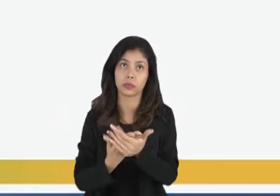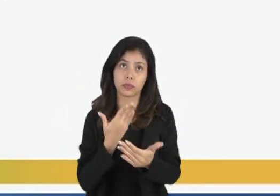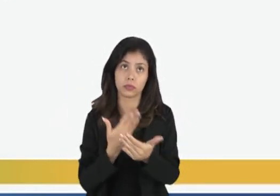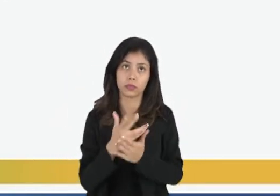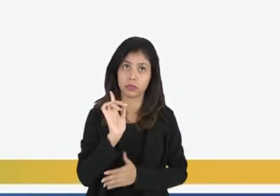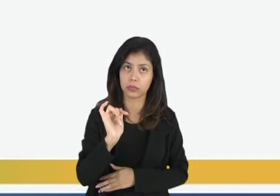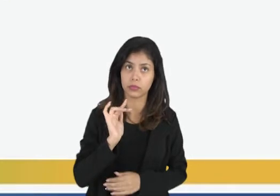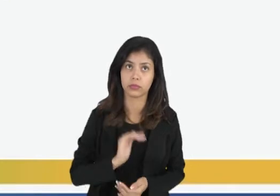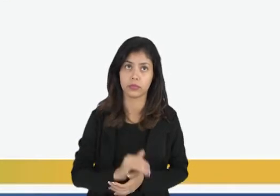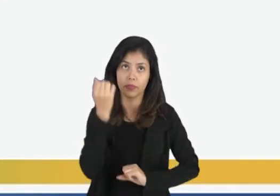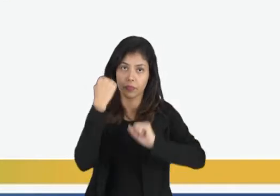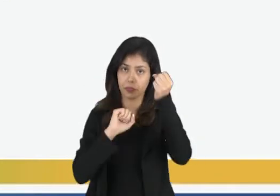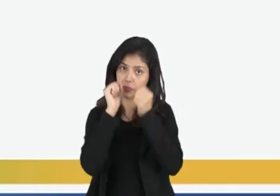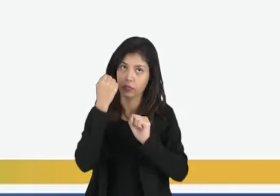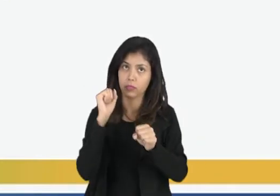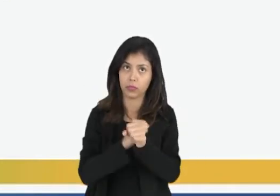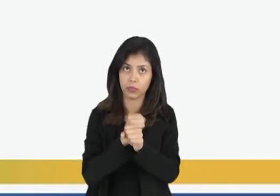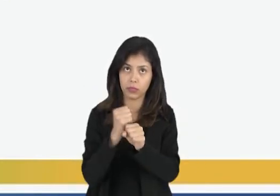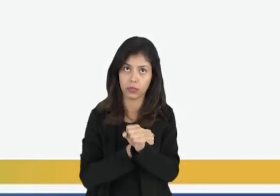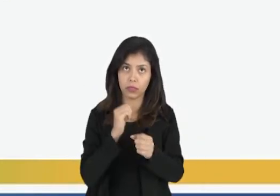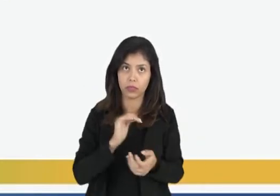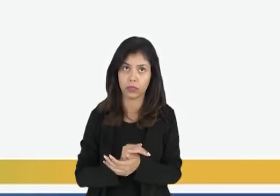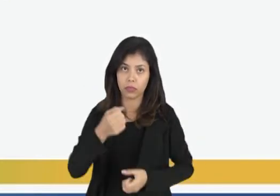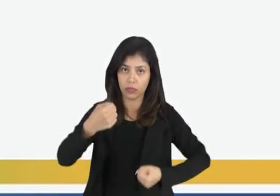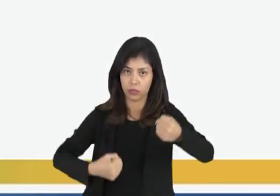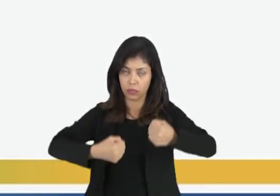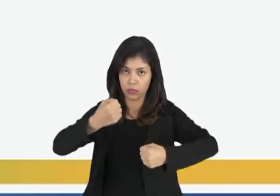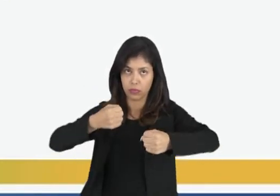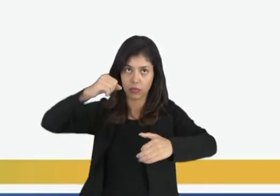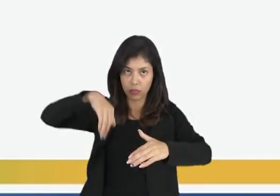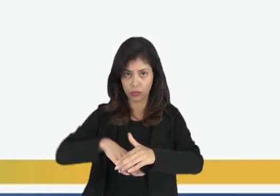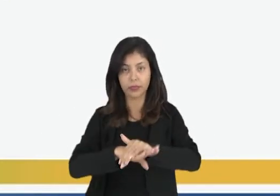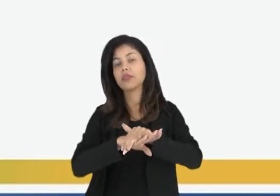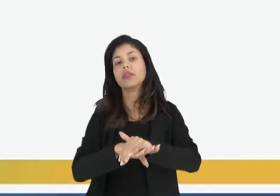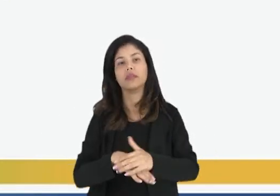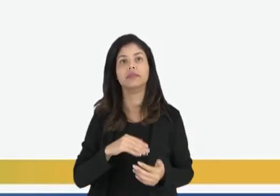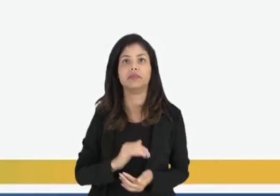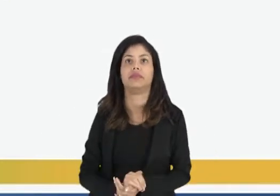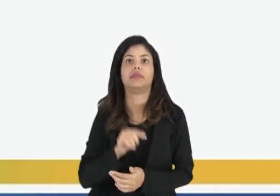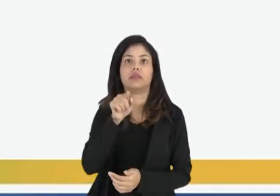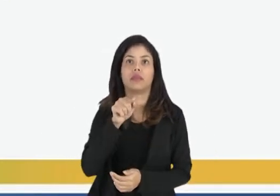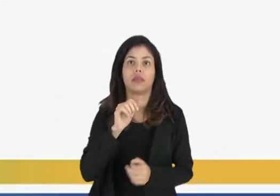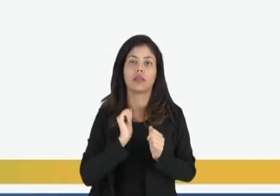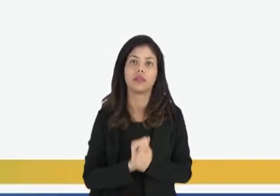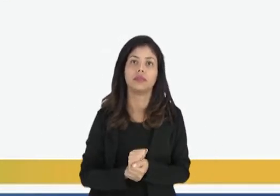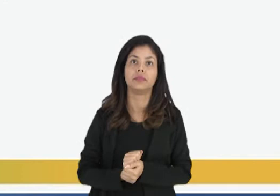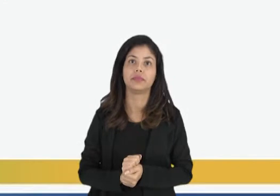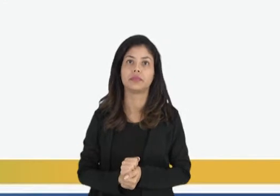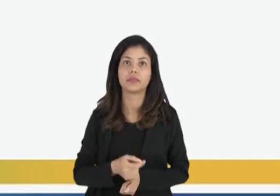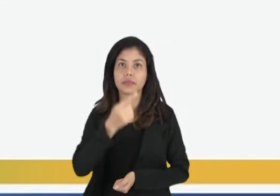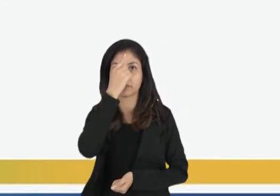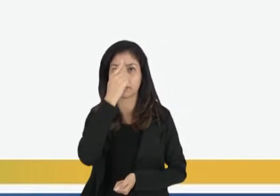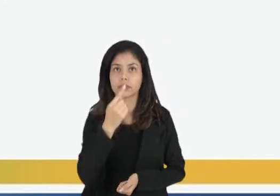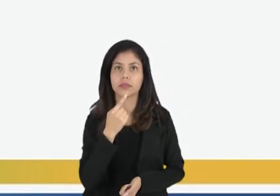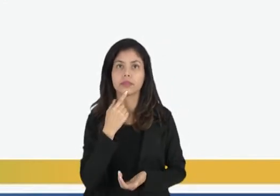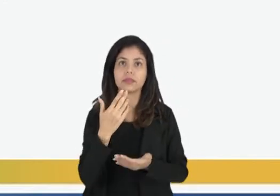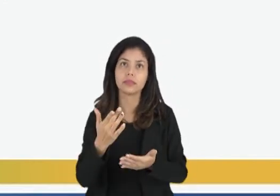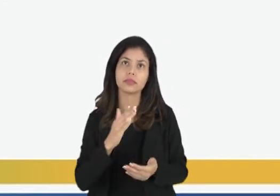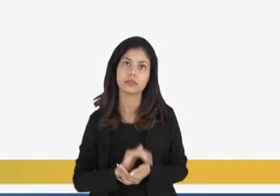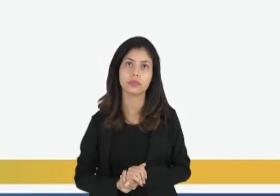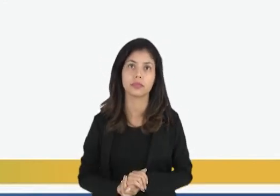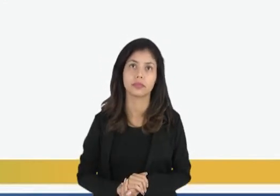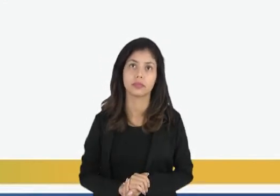são indústria, construção e transporte e armazenamento. E aí eu puxei essa ideia na imagem